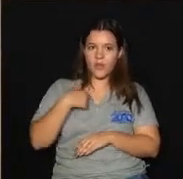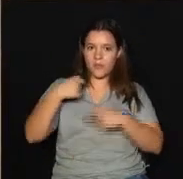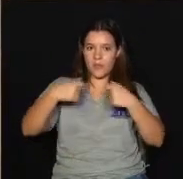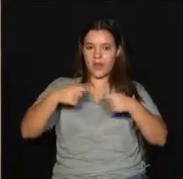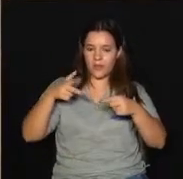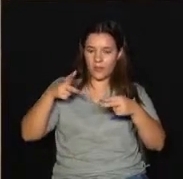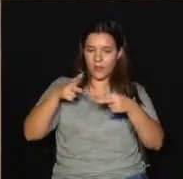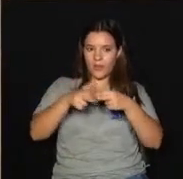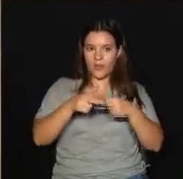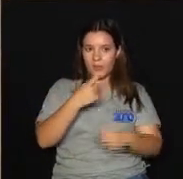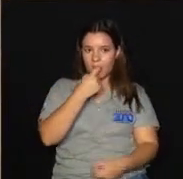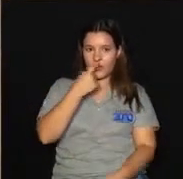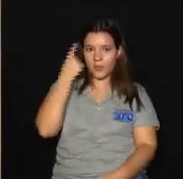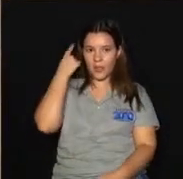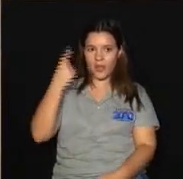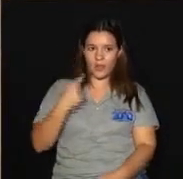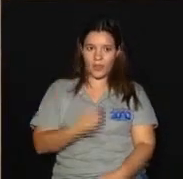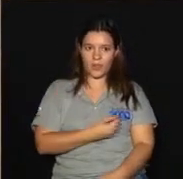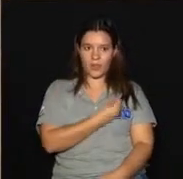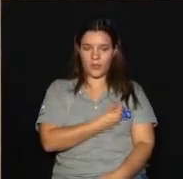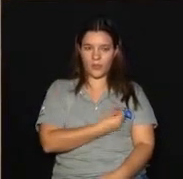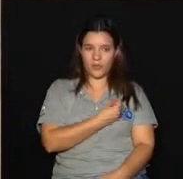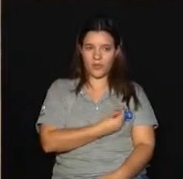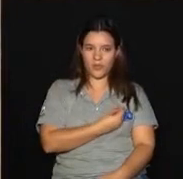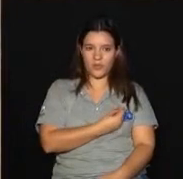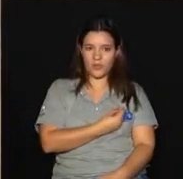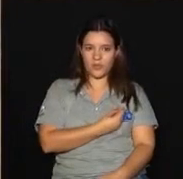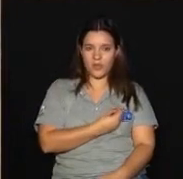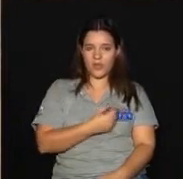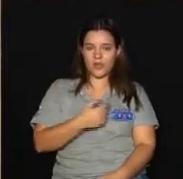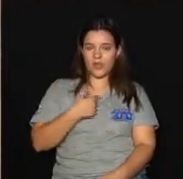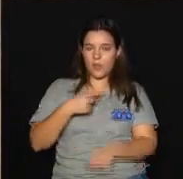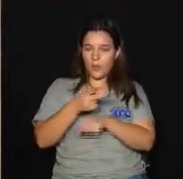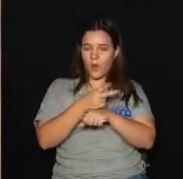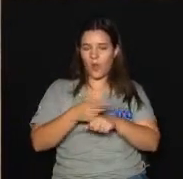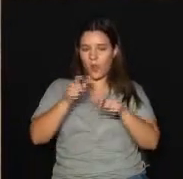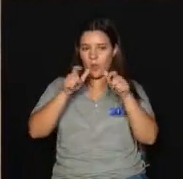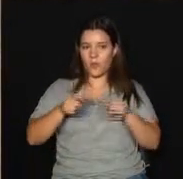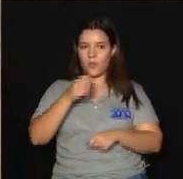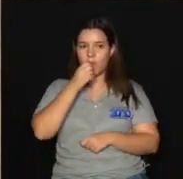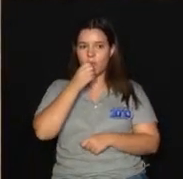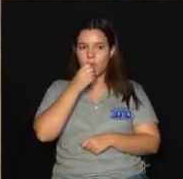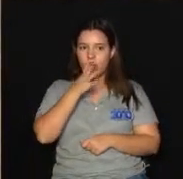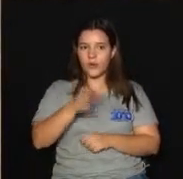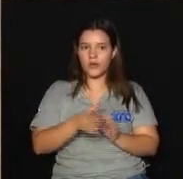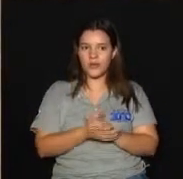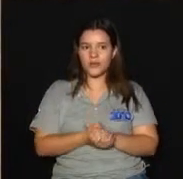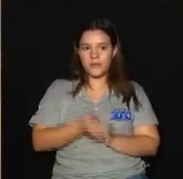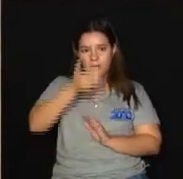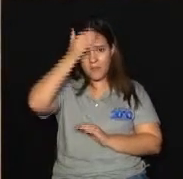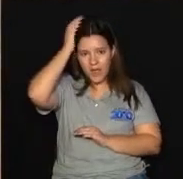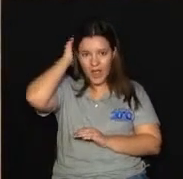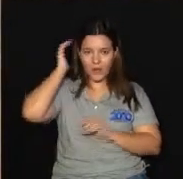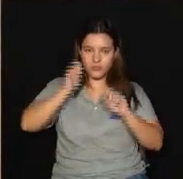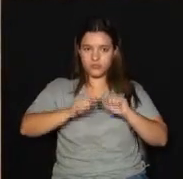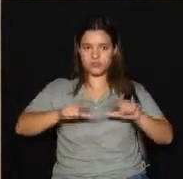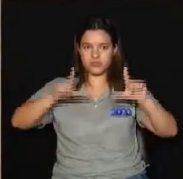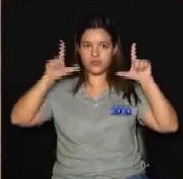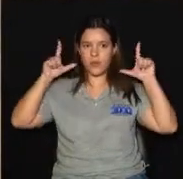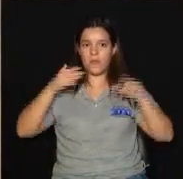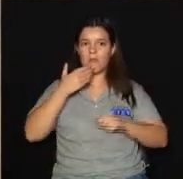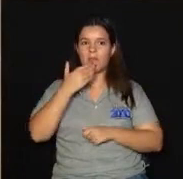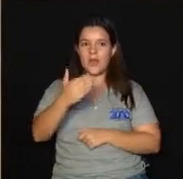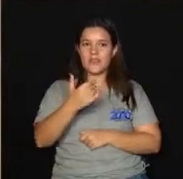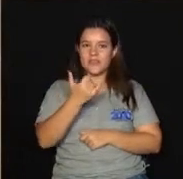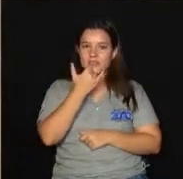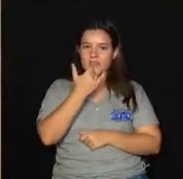precisar interromper, que a Mina Abreu, ela tá ao vivo lá, ela tá buscando um posicionamento. A gente vai trazer uma mensagem do Dário Saad, então eu já peço